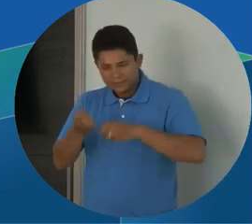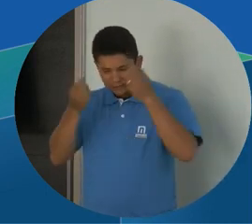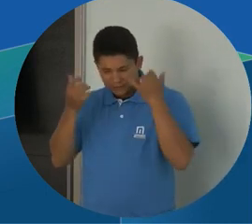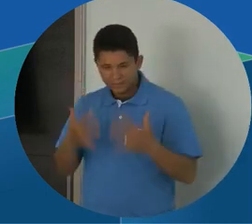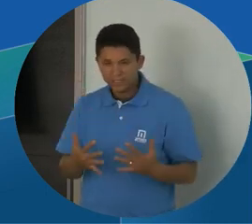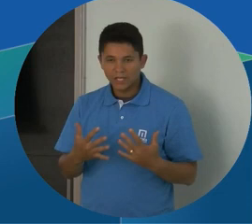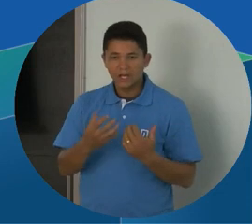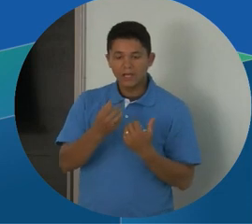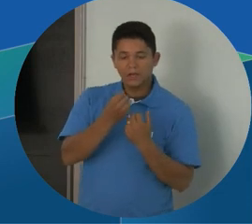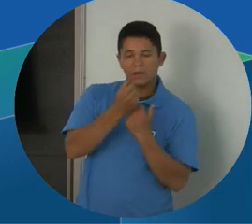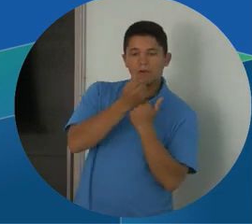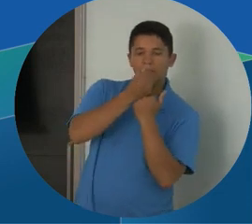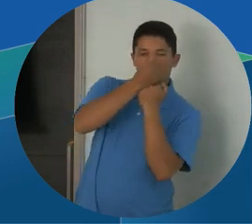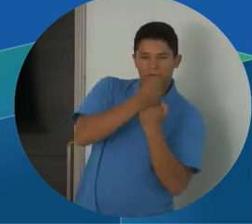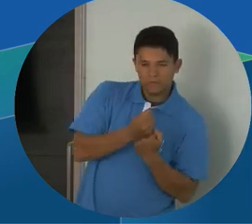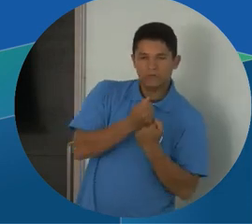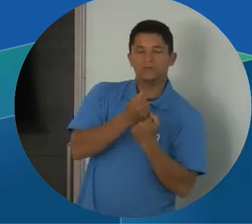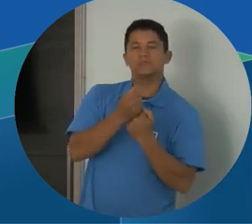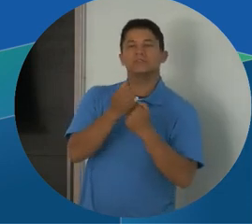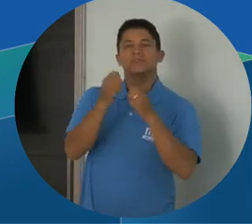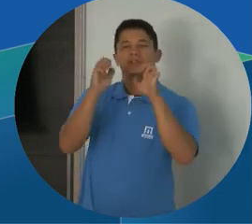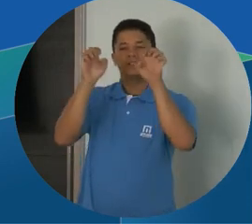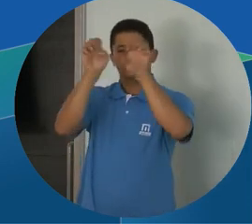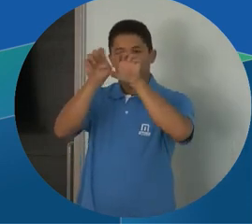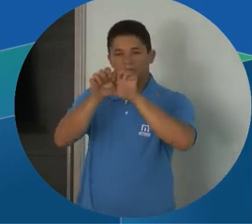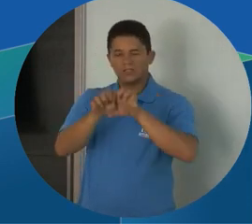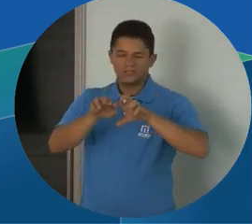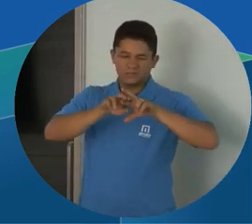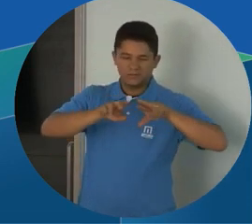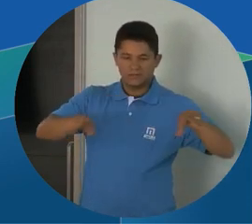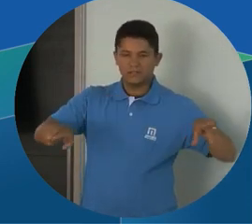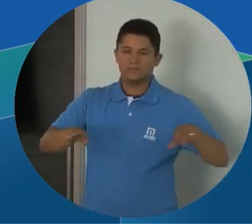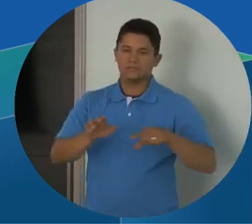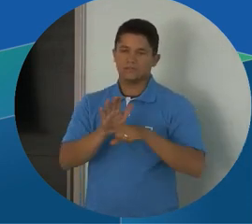reforço estrutural, né, dos elementos estruturais.